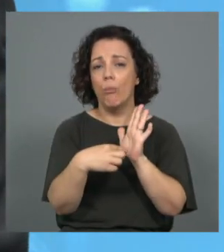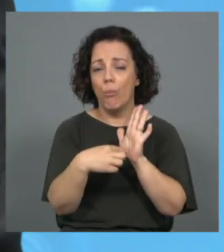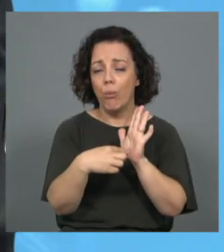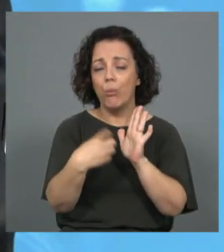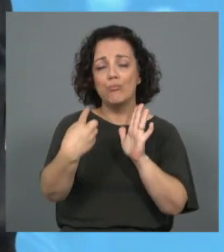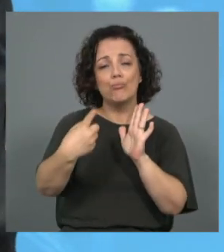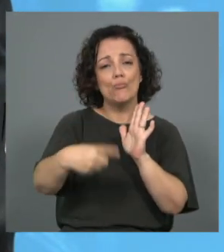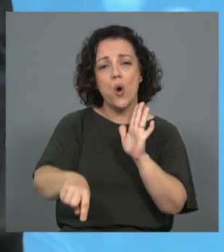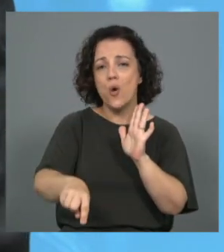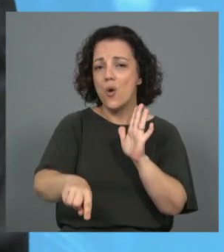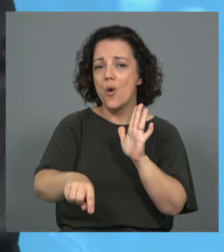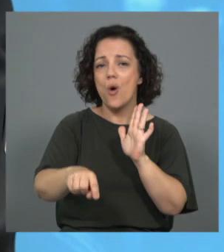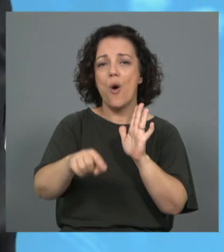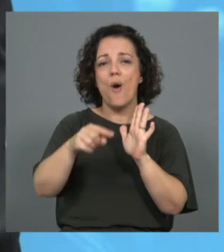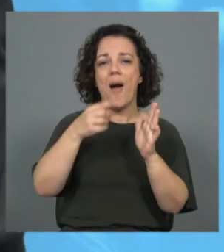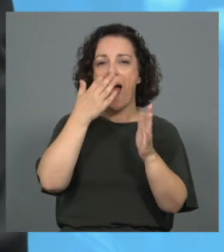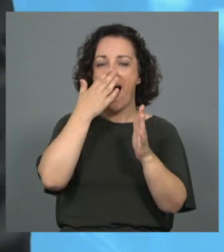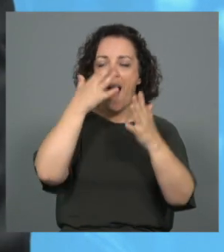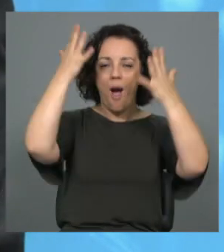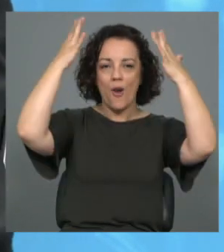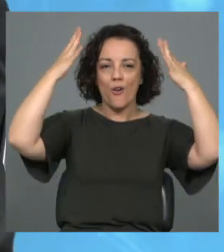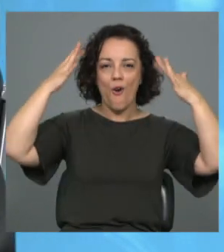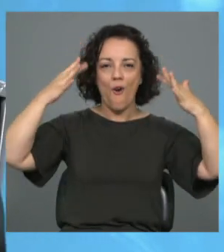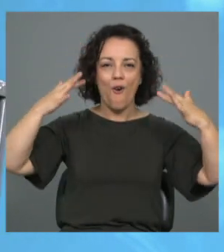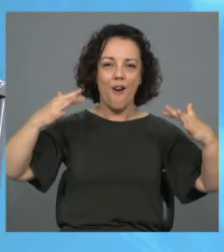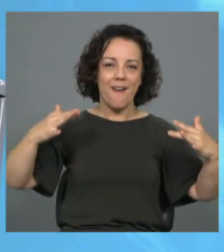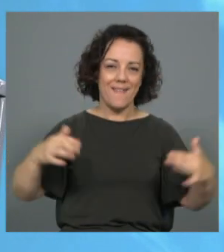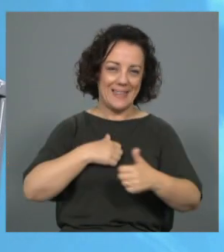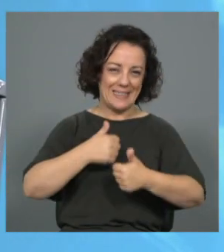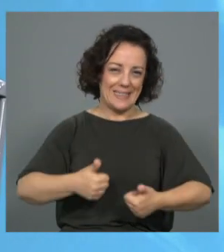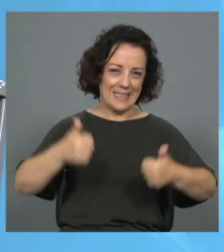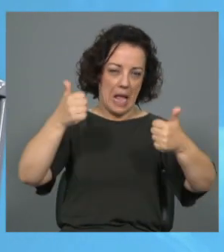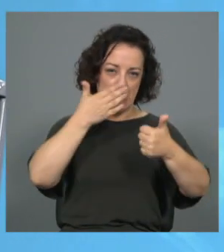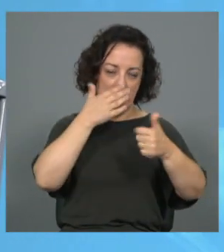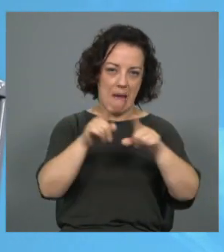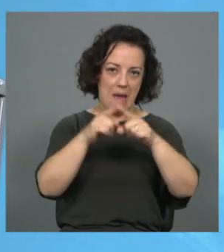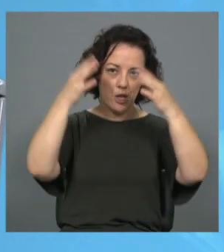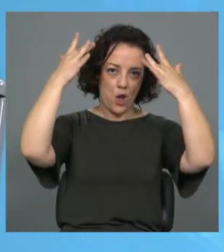revestida como uma noiva e que tem